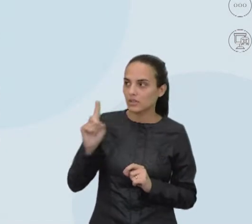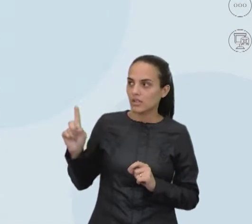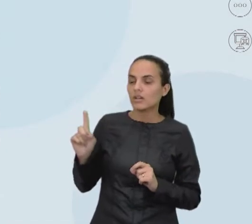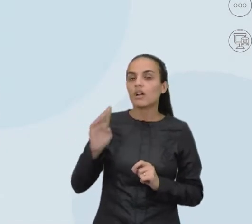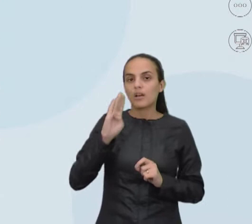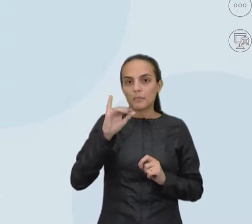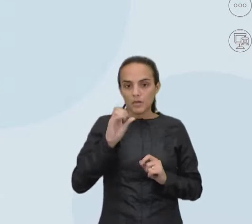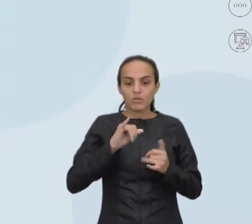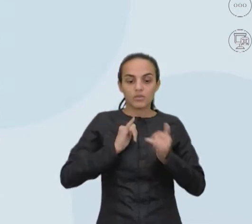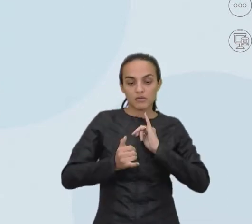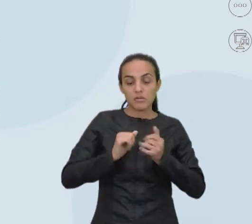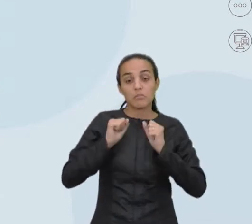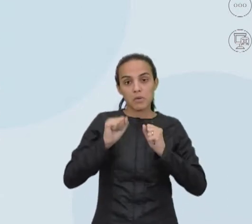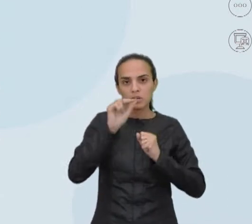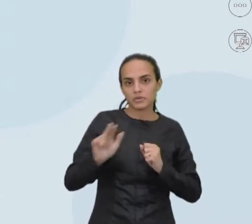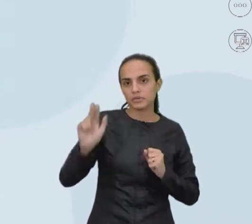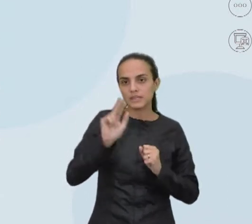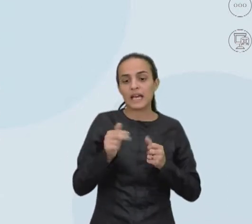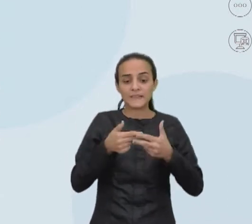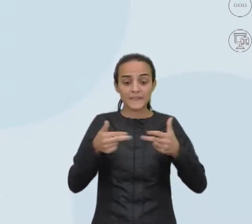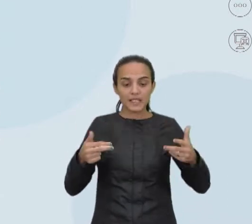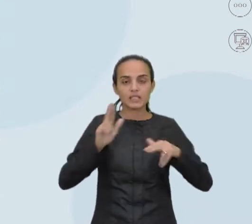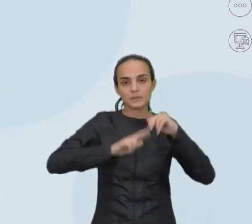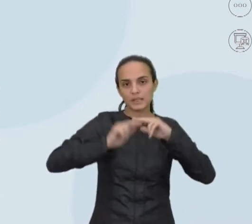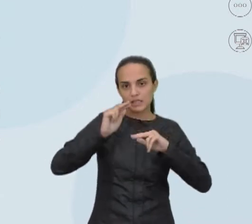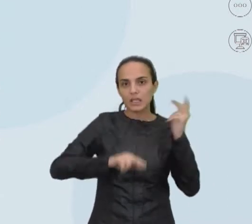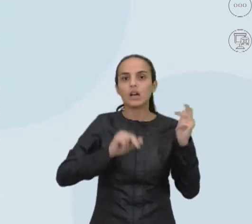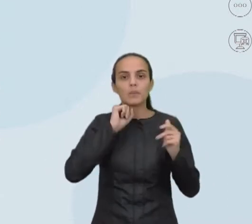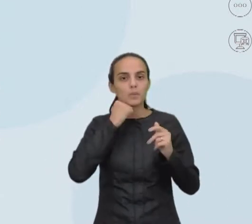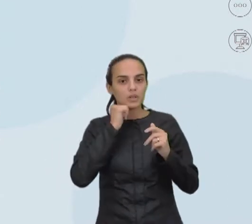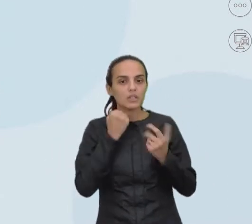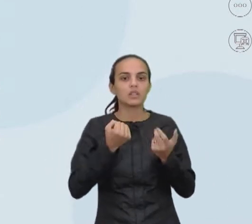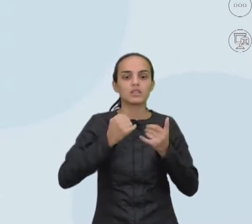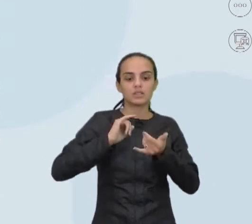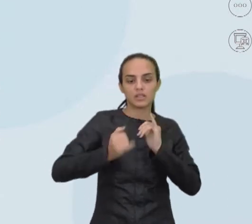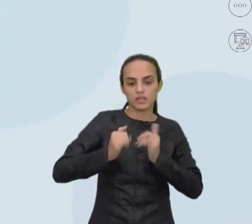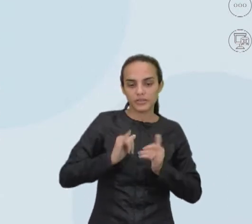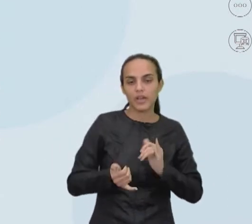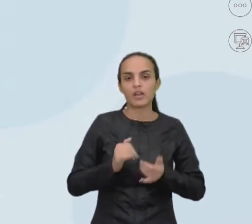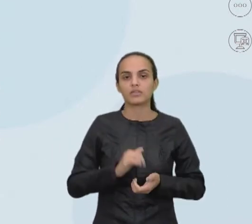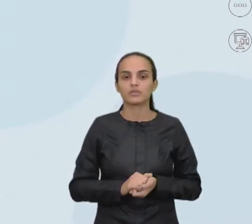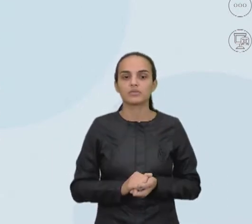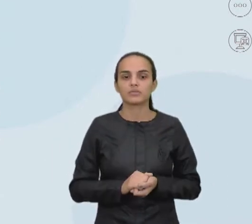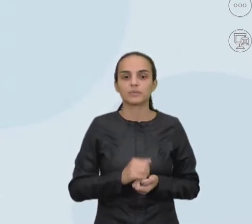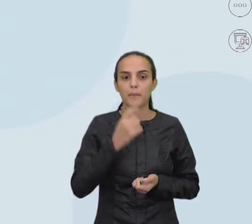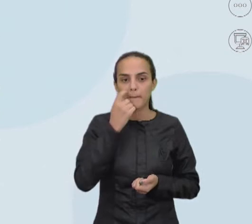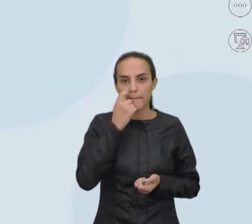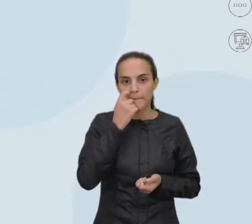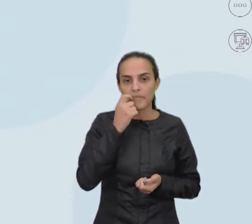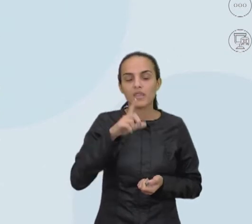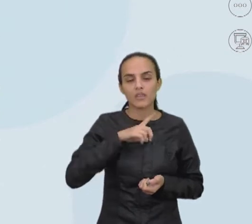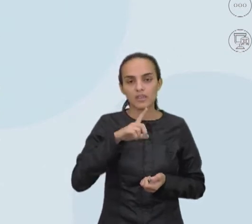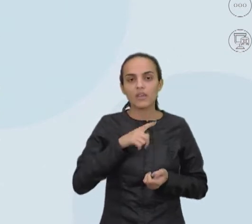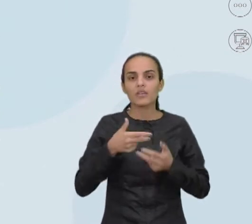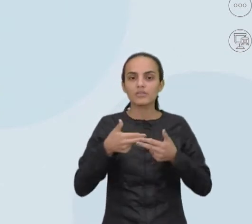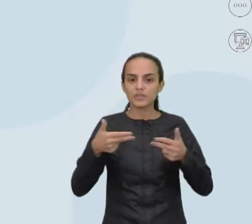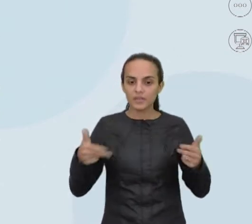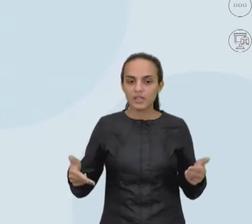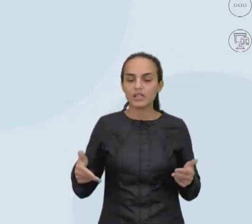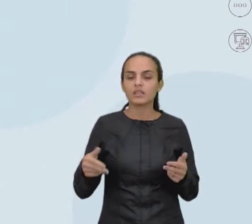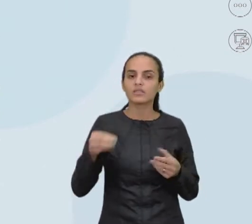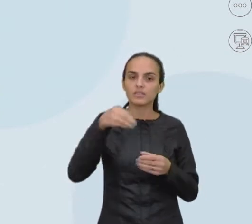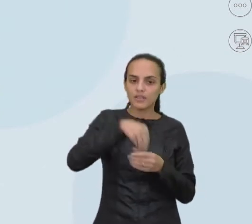pode usar uma ampla gama aí de materiais biológicos para fins energéticos, né? Tem muitas vias estabelecidas